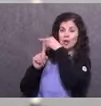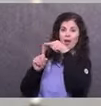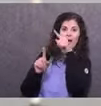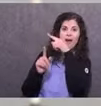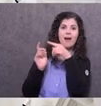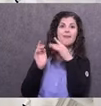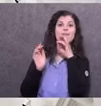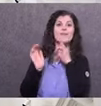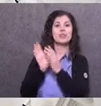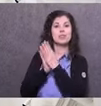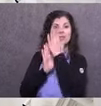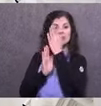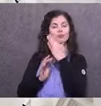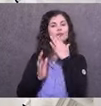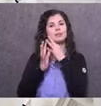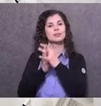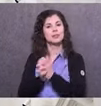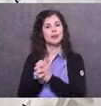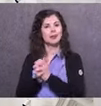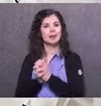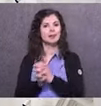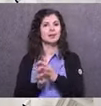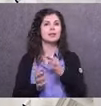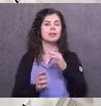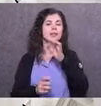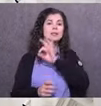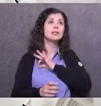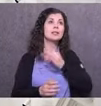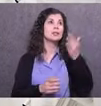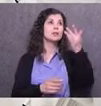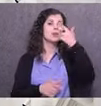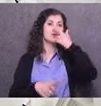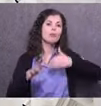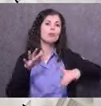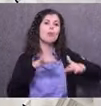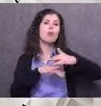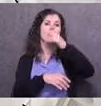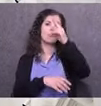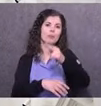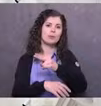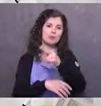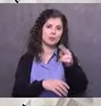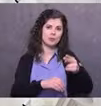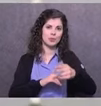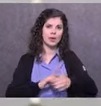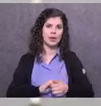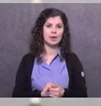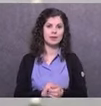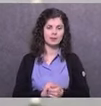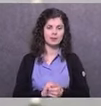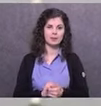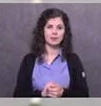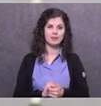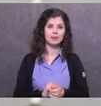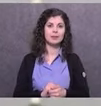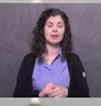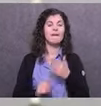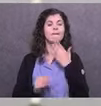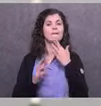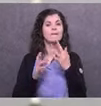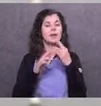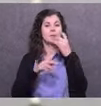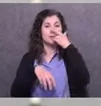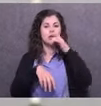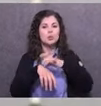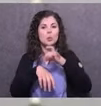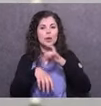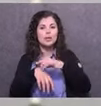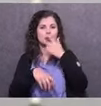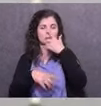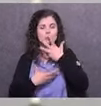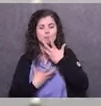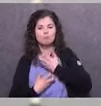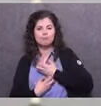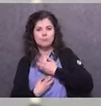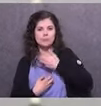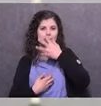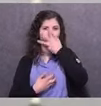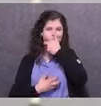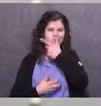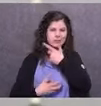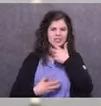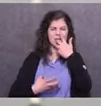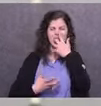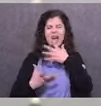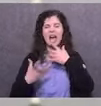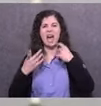oremos. Abençoai, Senhor, o vosso povo. Pelos doentes, os moribundos e os